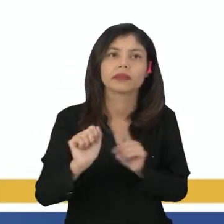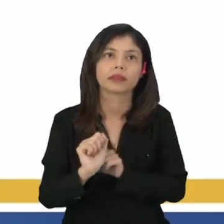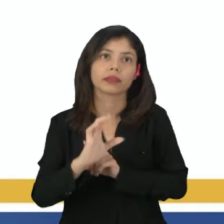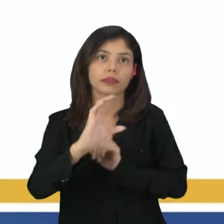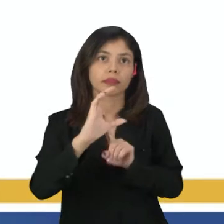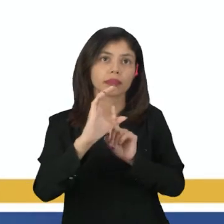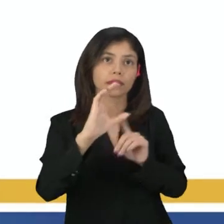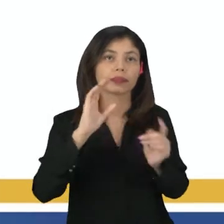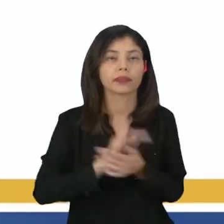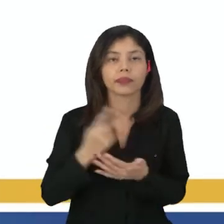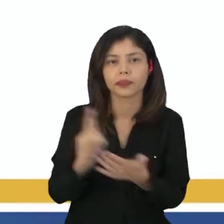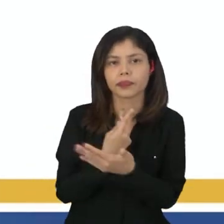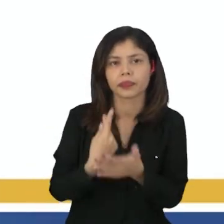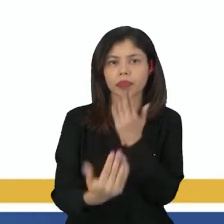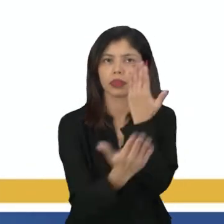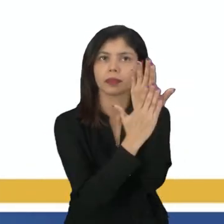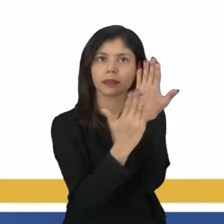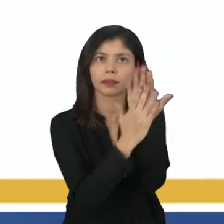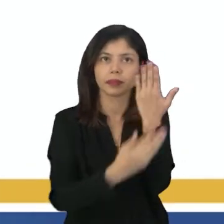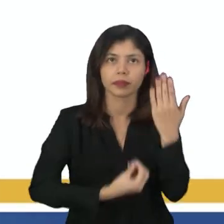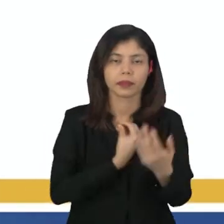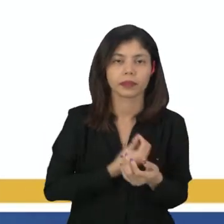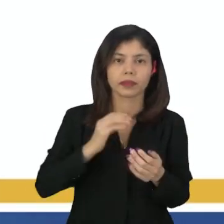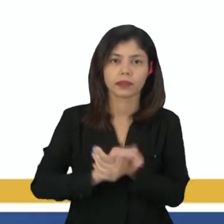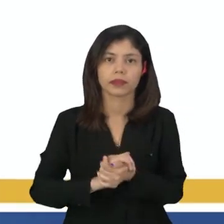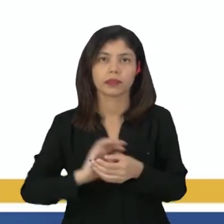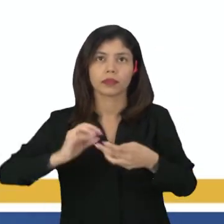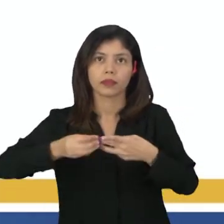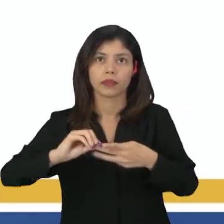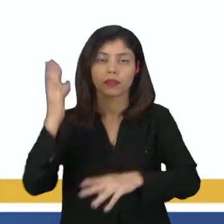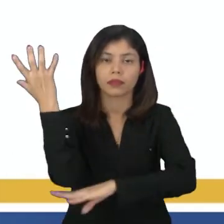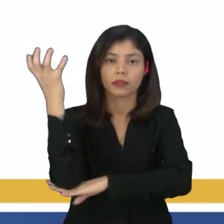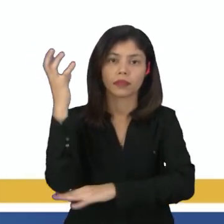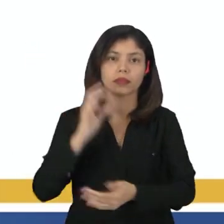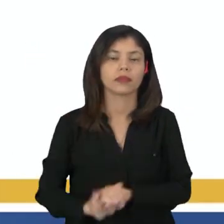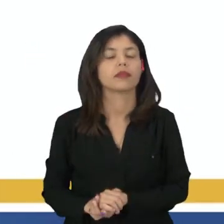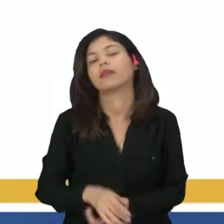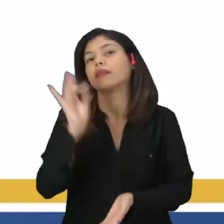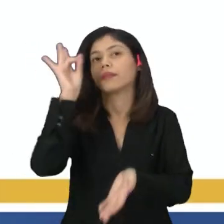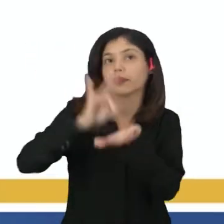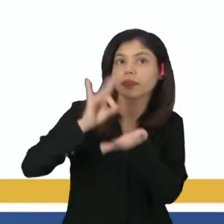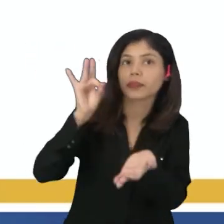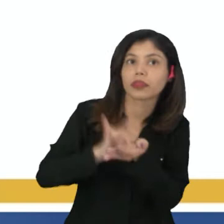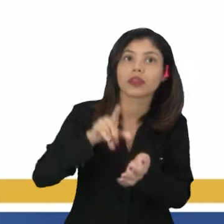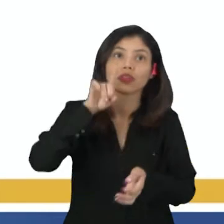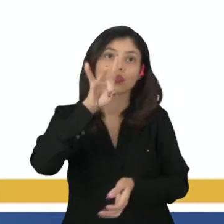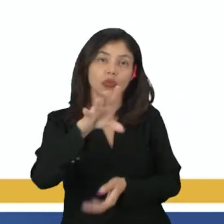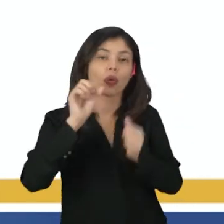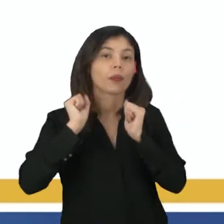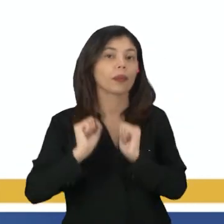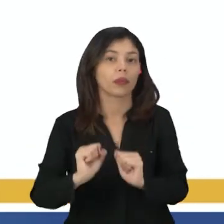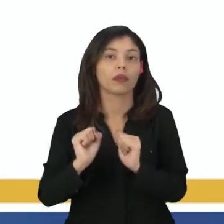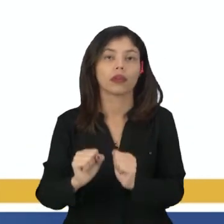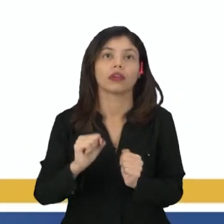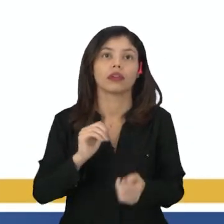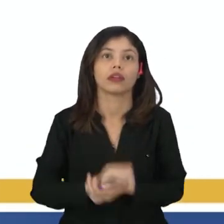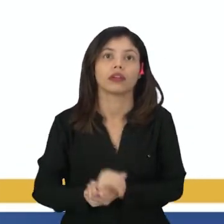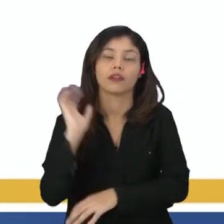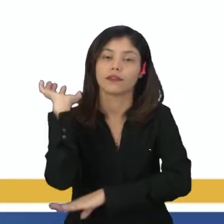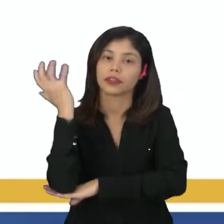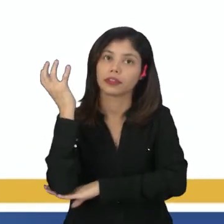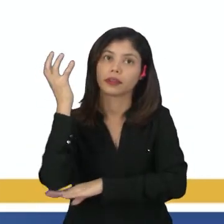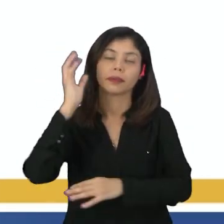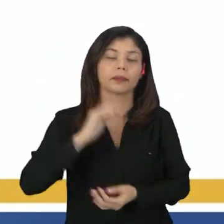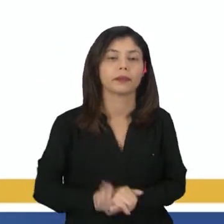C fala que a parede celular está presente tanto em animais quanto em vegetais, quando na verdade essa estrutura só pertence às células